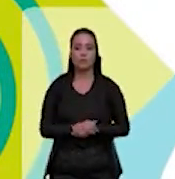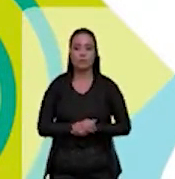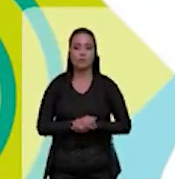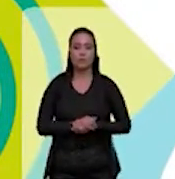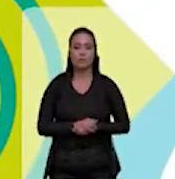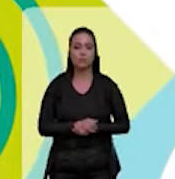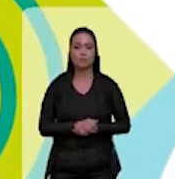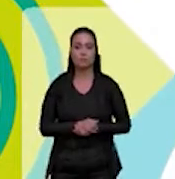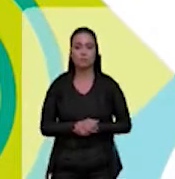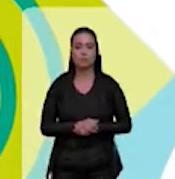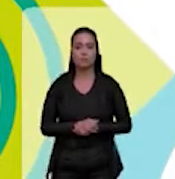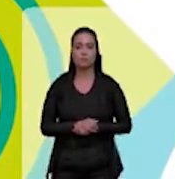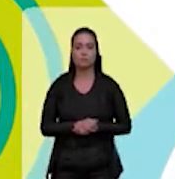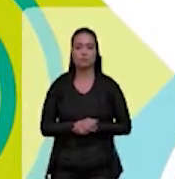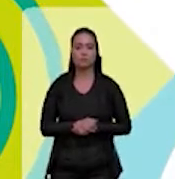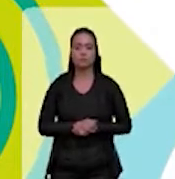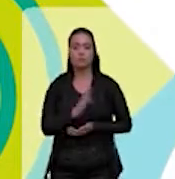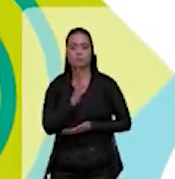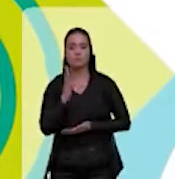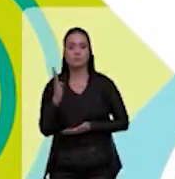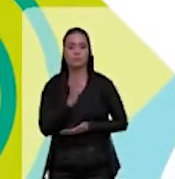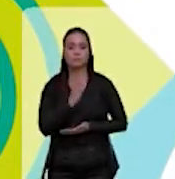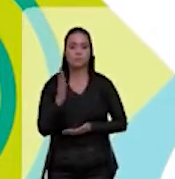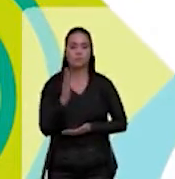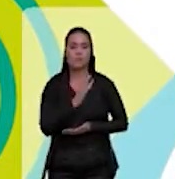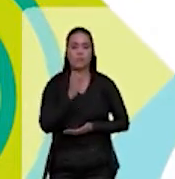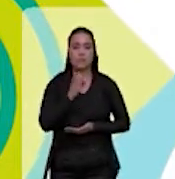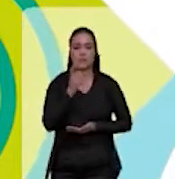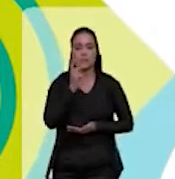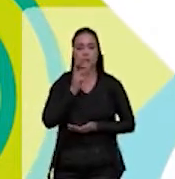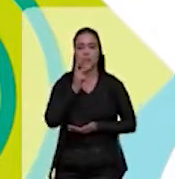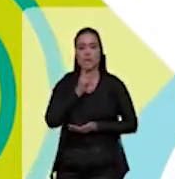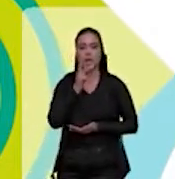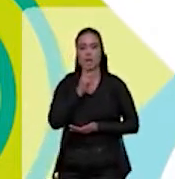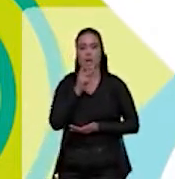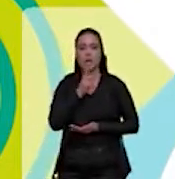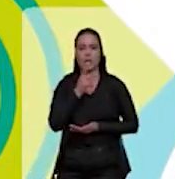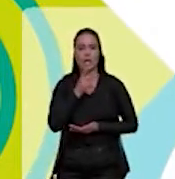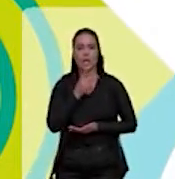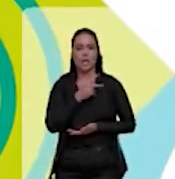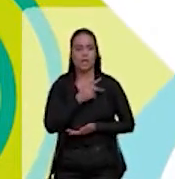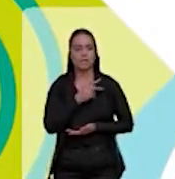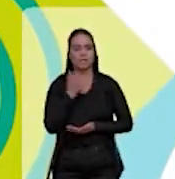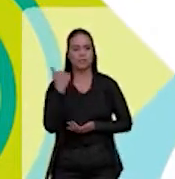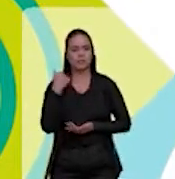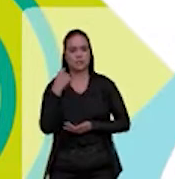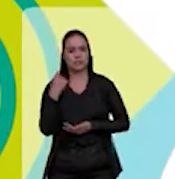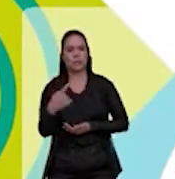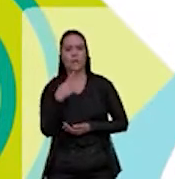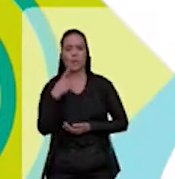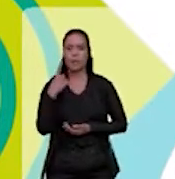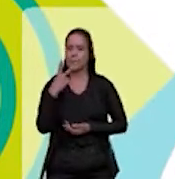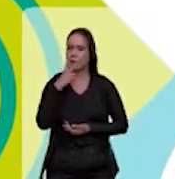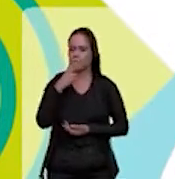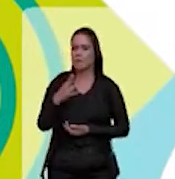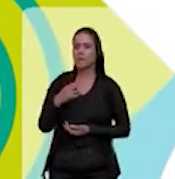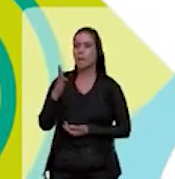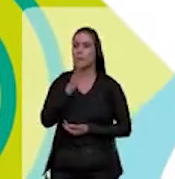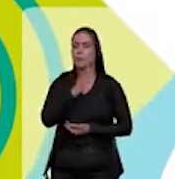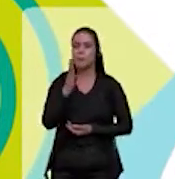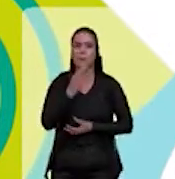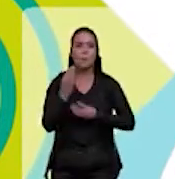definirmos a uma biblioteca e se dissermos por absurdo que pareça que uma biblioteca